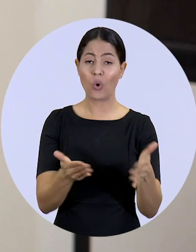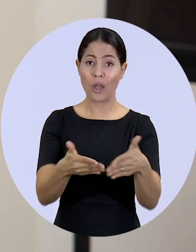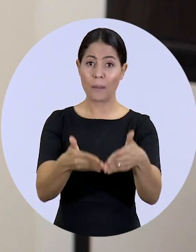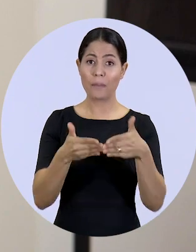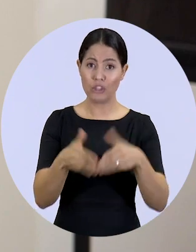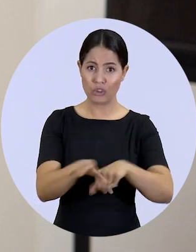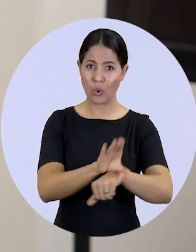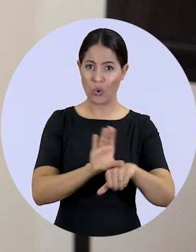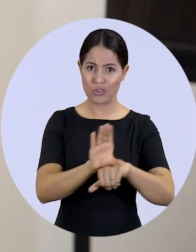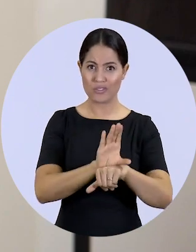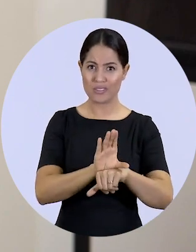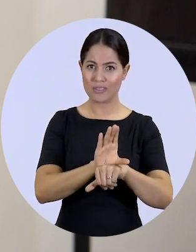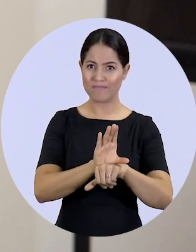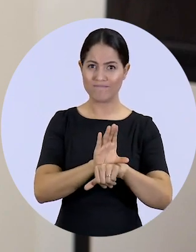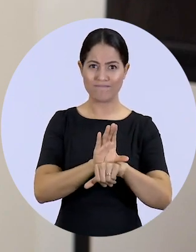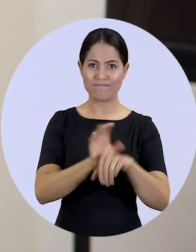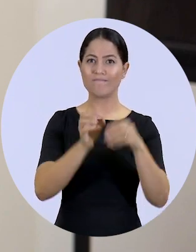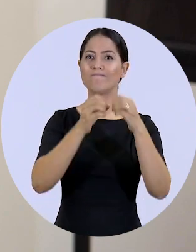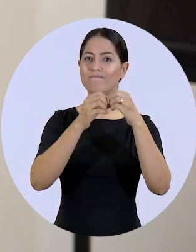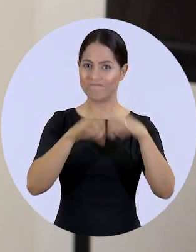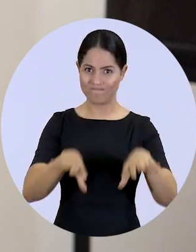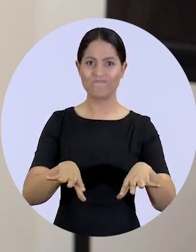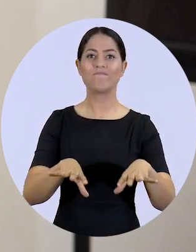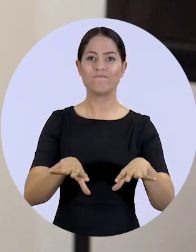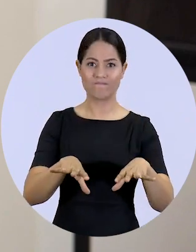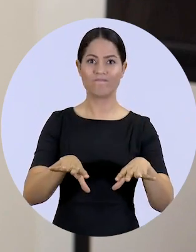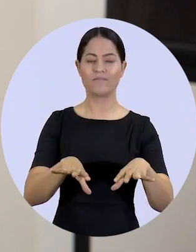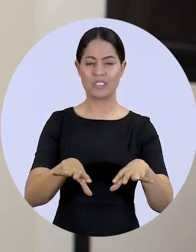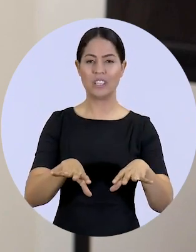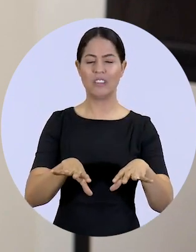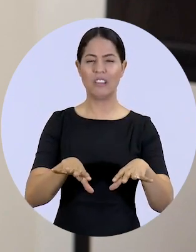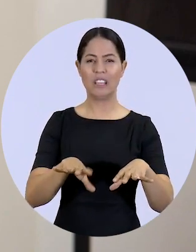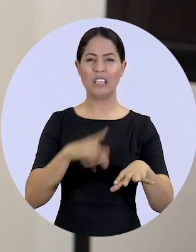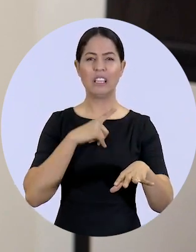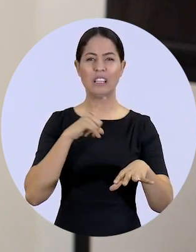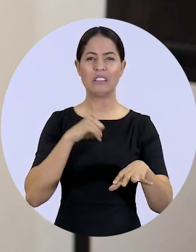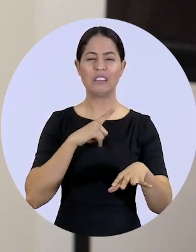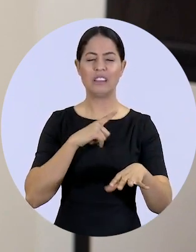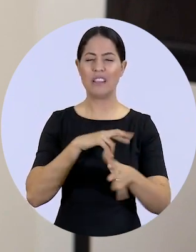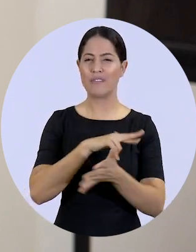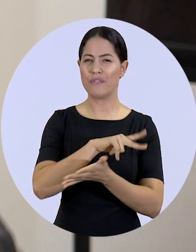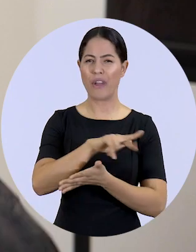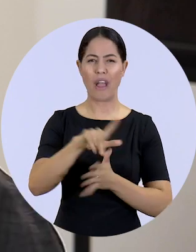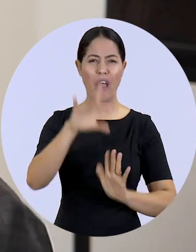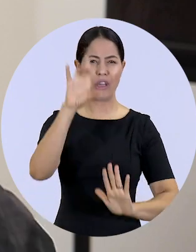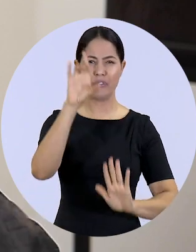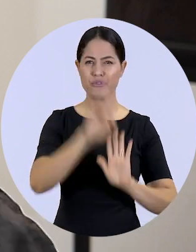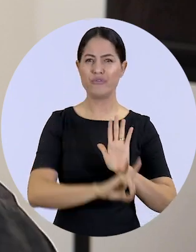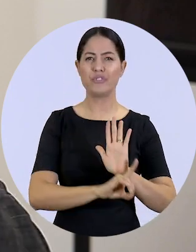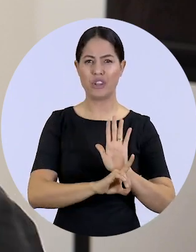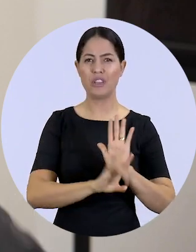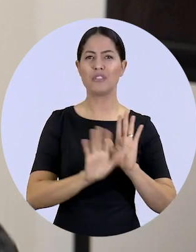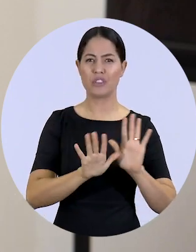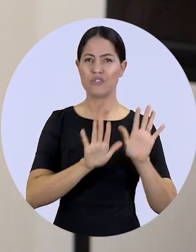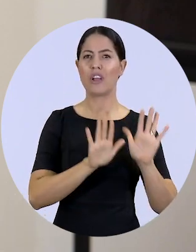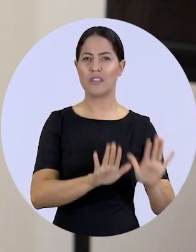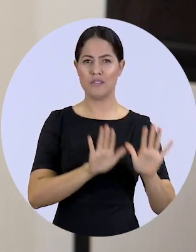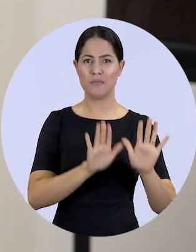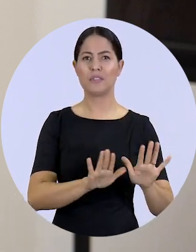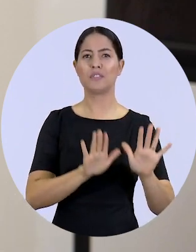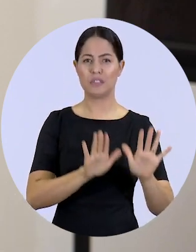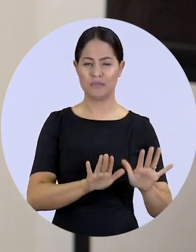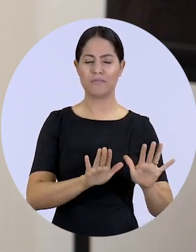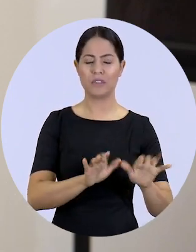de uma Constituinte, seria um desastre. Nós teríamos certamente uma derrota de vários direitos que estão